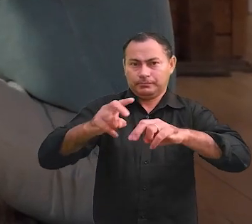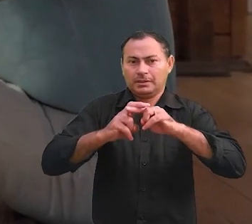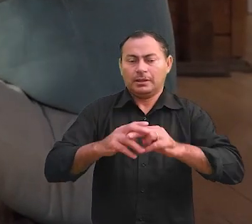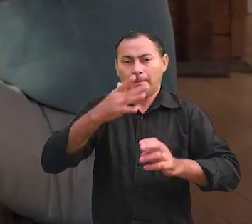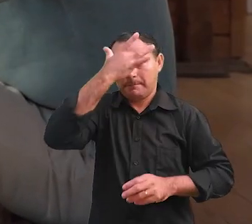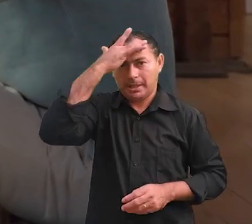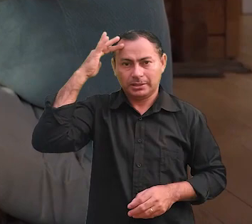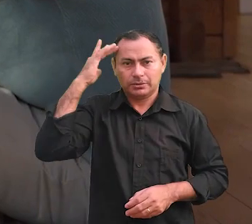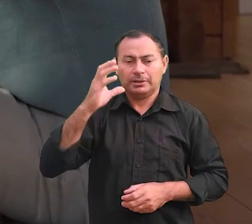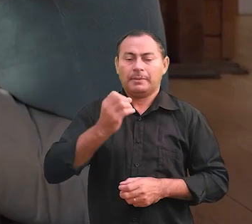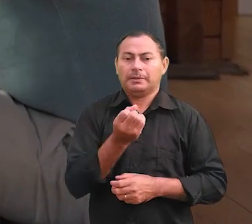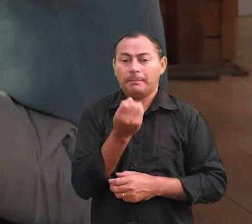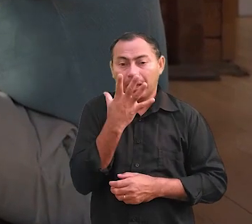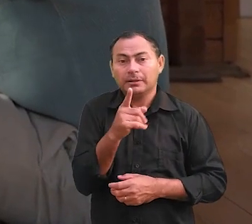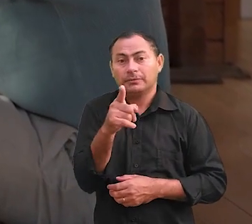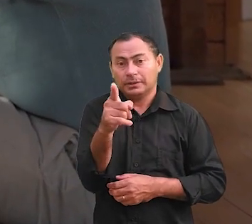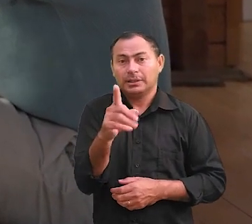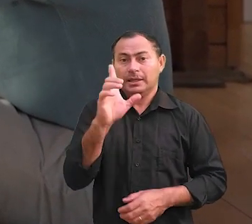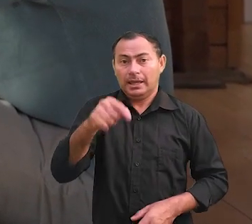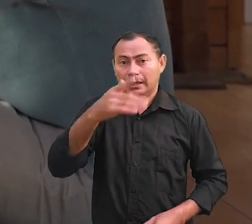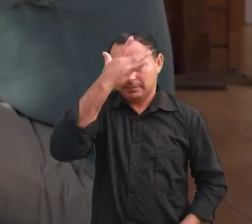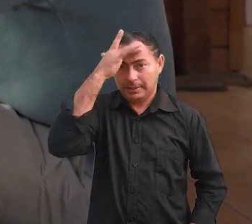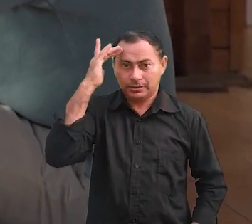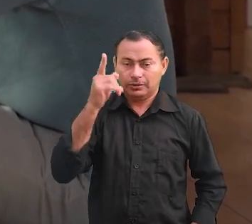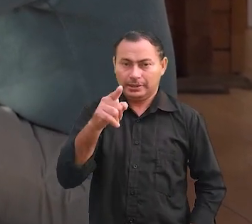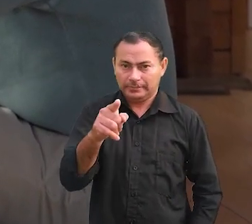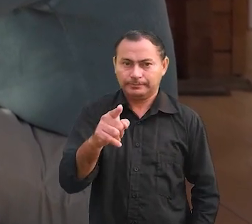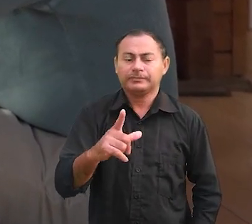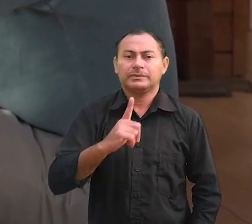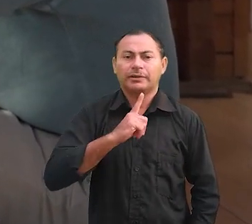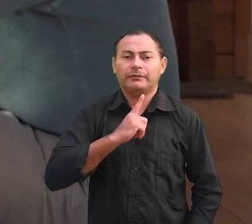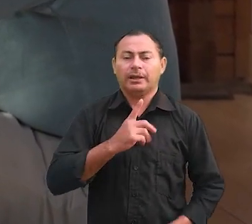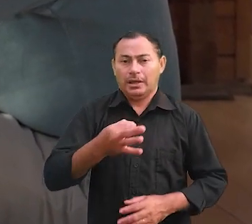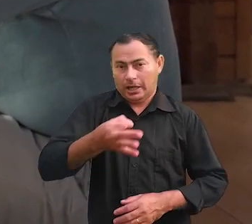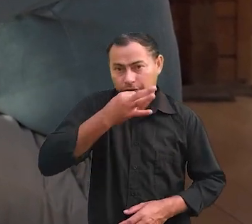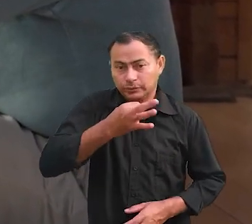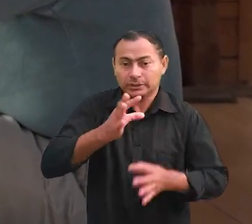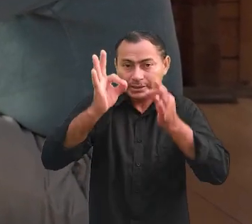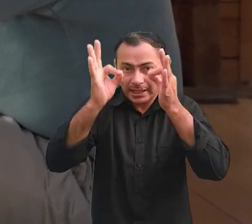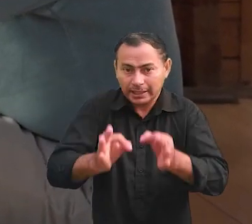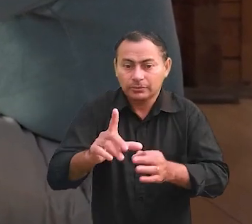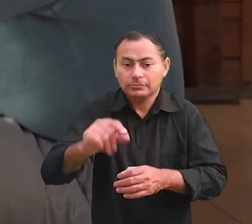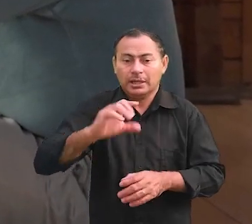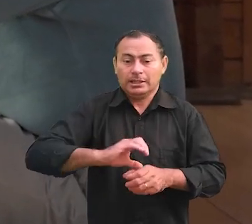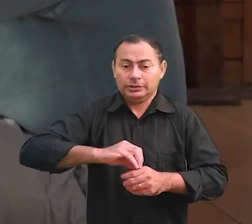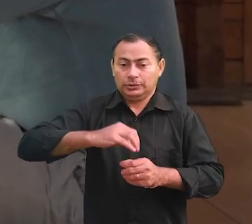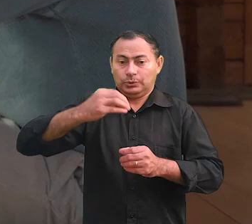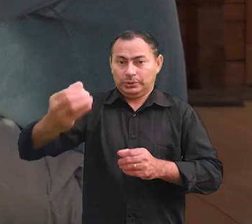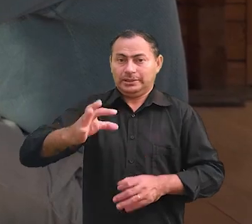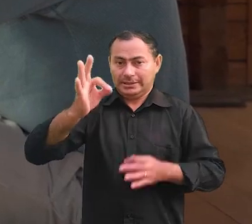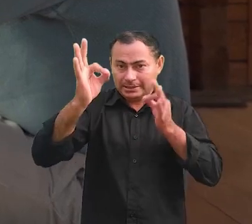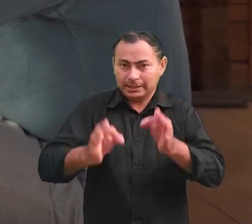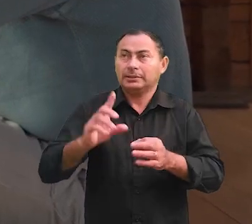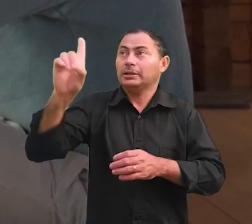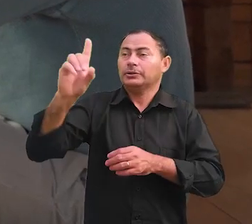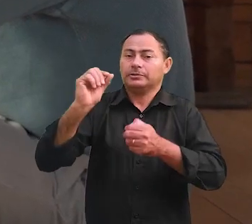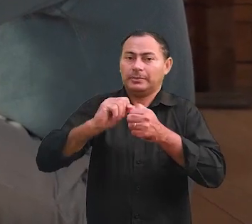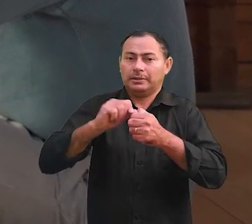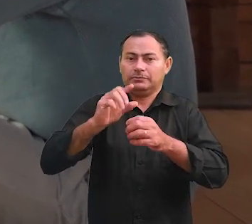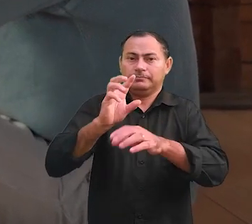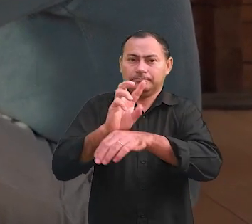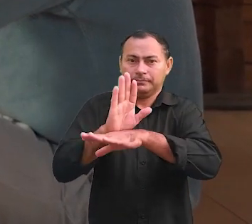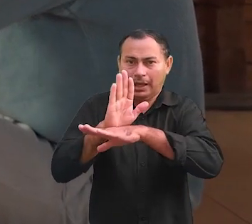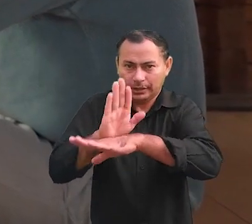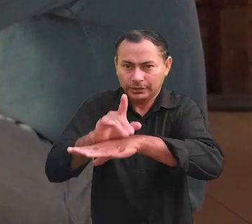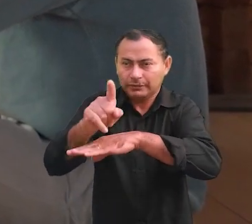para trabalhar através da pessoa que está bem se você é essa pessoa aí tiver atitude certa Deus trabalhar através de